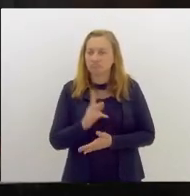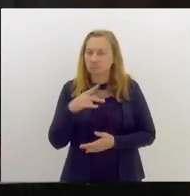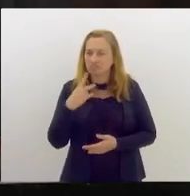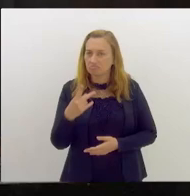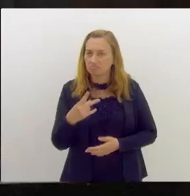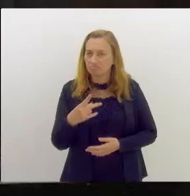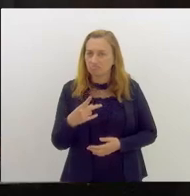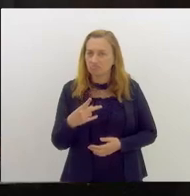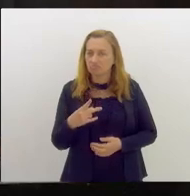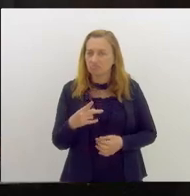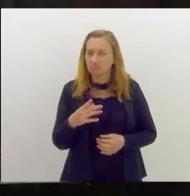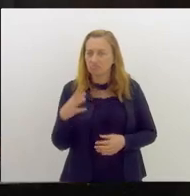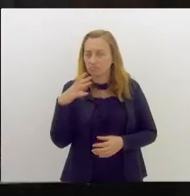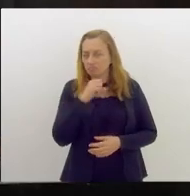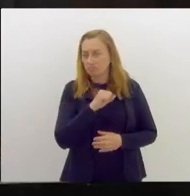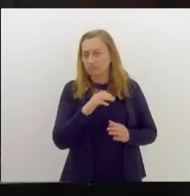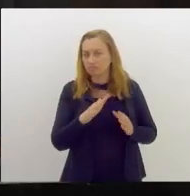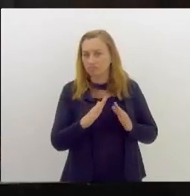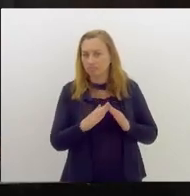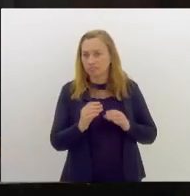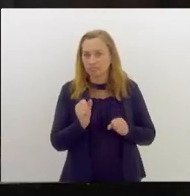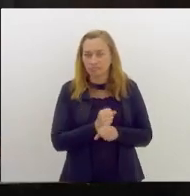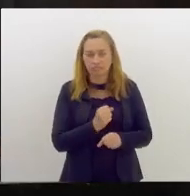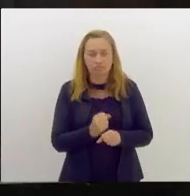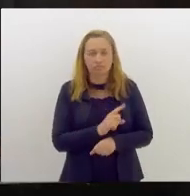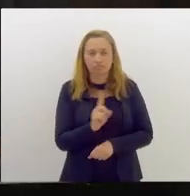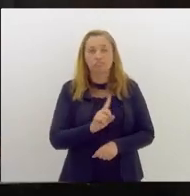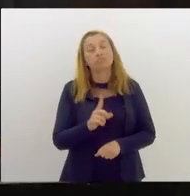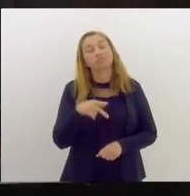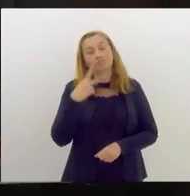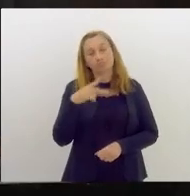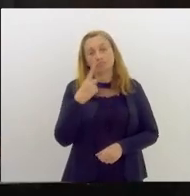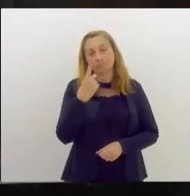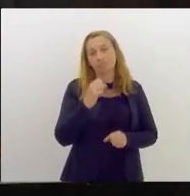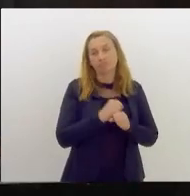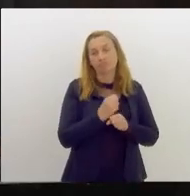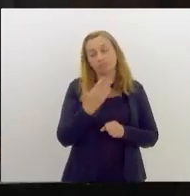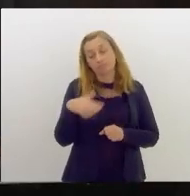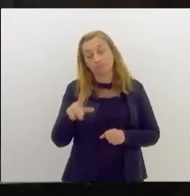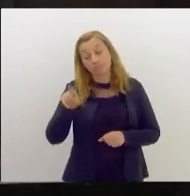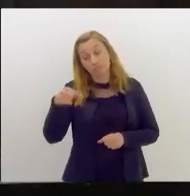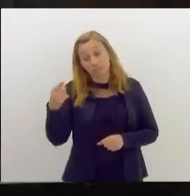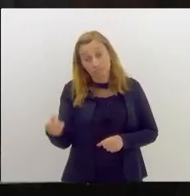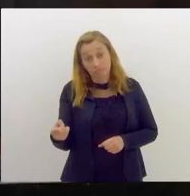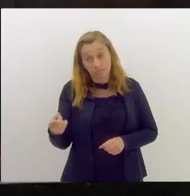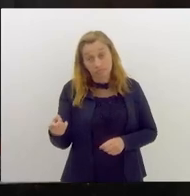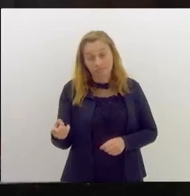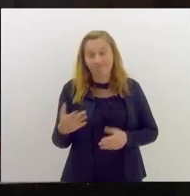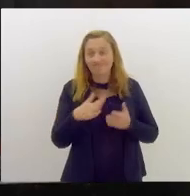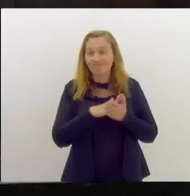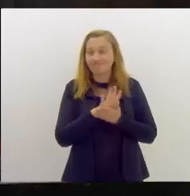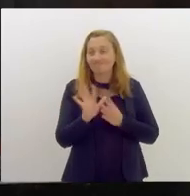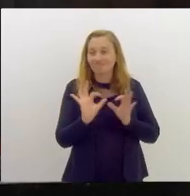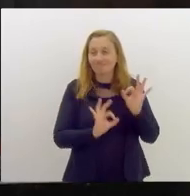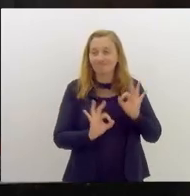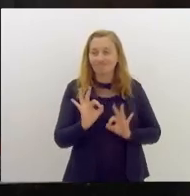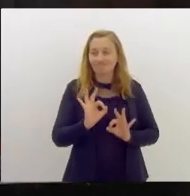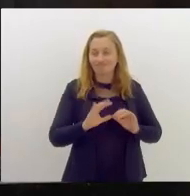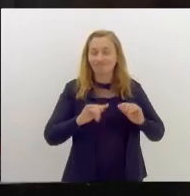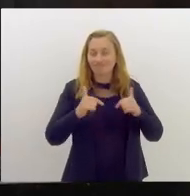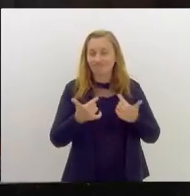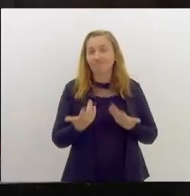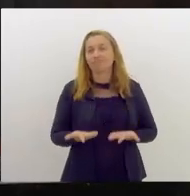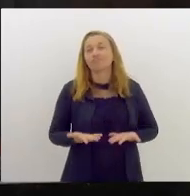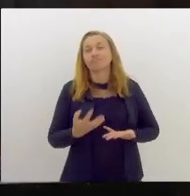se faz casa de um dia para outro mas eu estou dizendo também que um ano e meio depois né Nenhum projeto sair do Papel nesse sentido